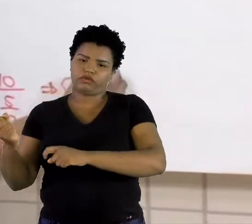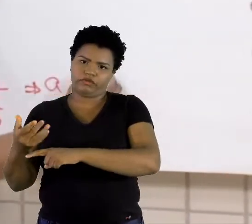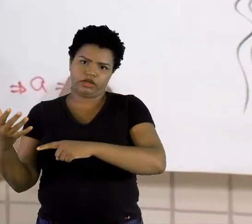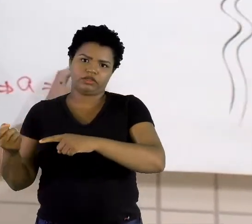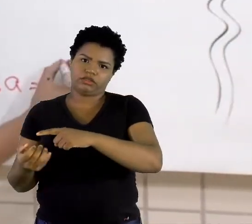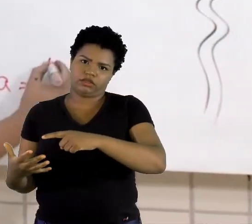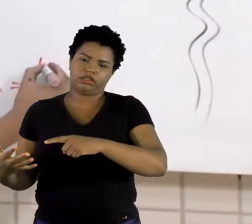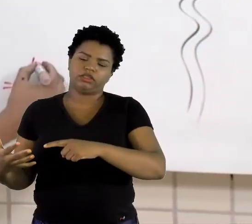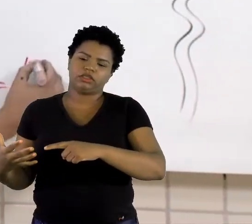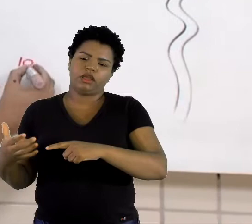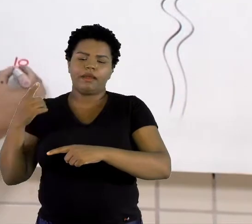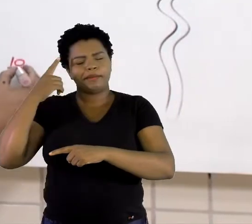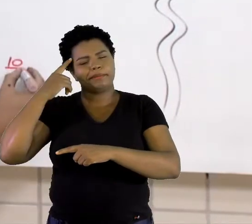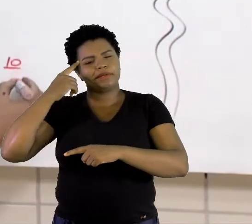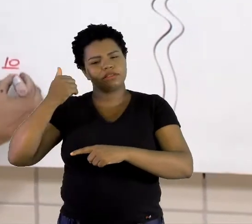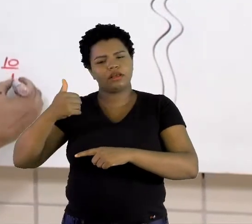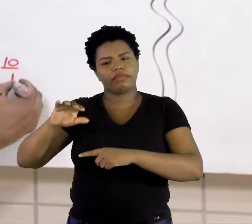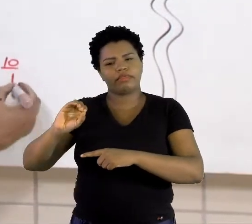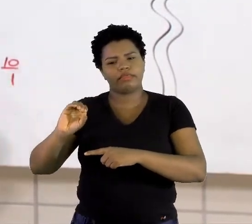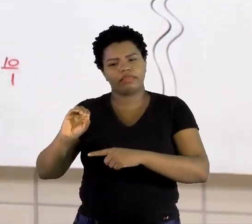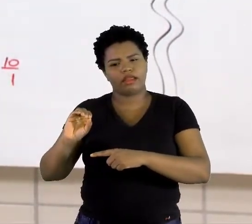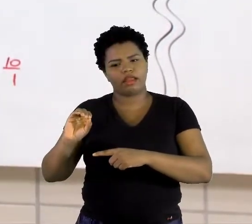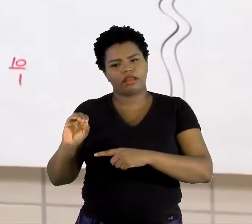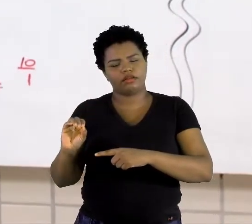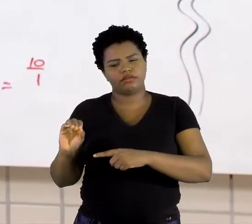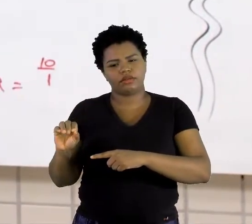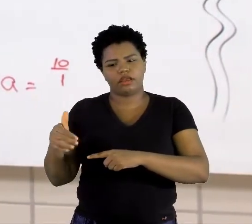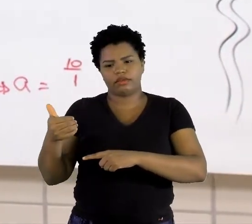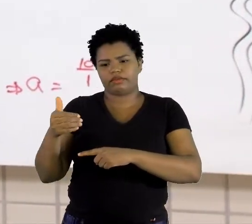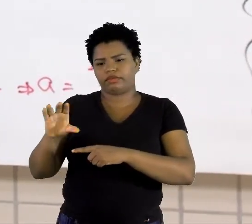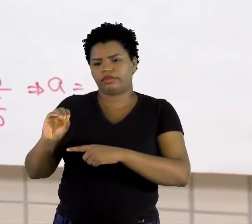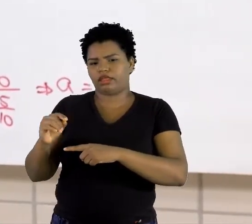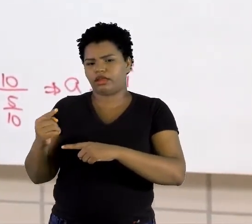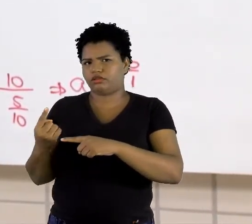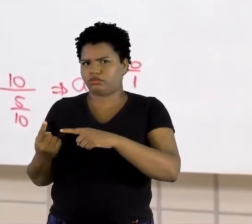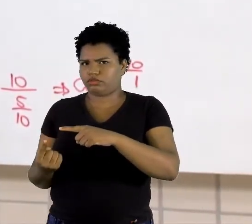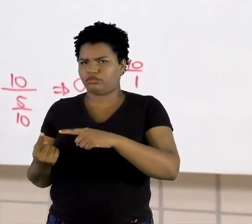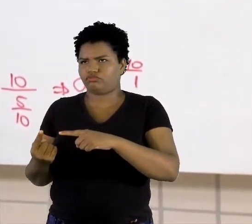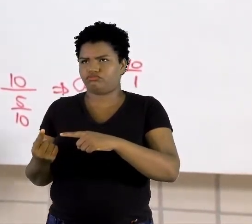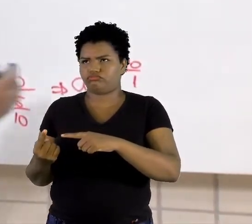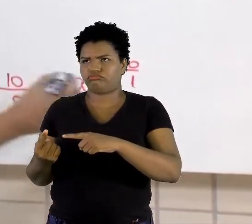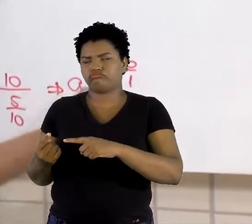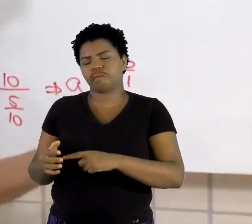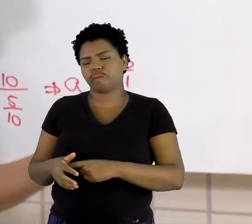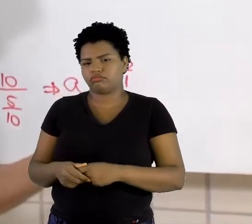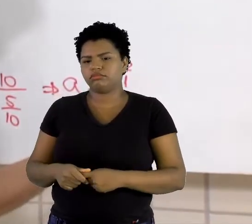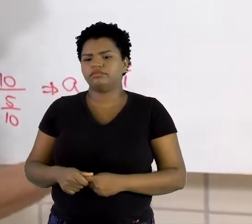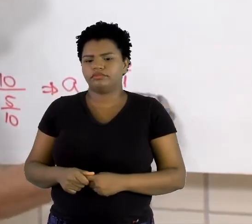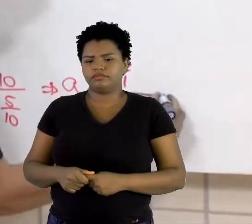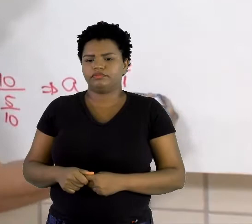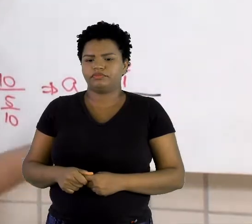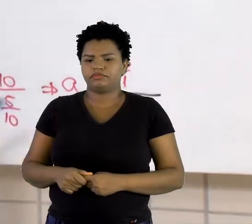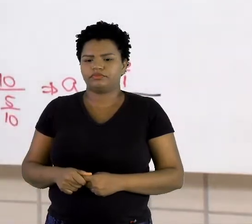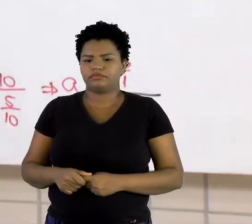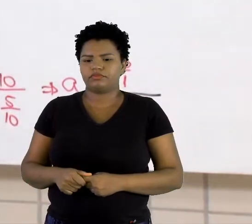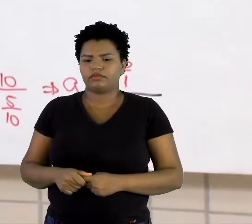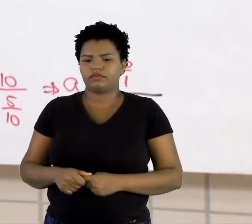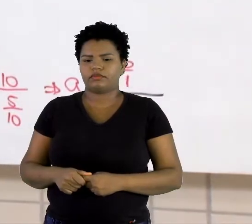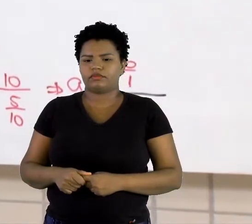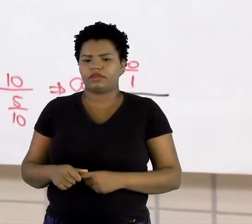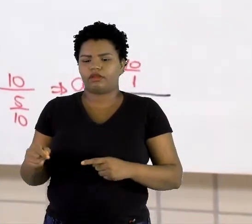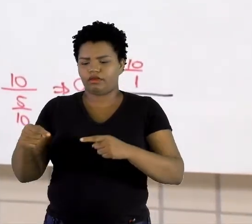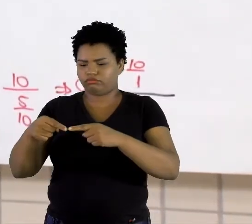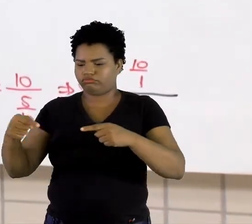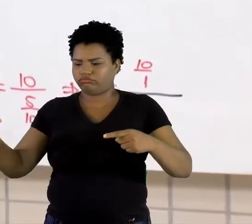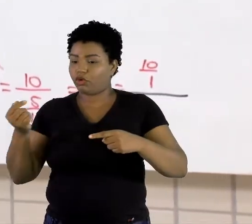posso pensar que esse 10 é 10 sobre 1. Tudo bem? Aí eu vou colocar esse traço em outra cor,